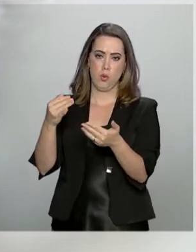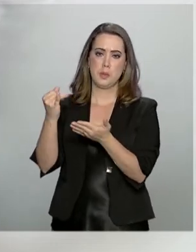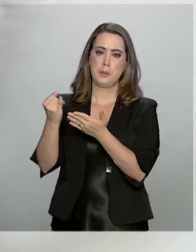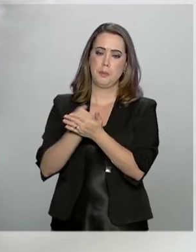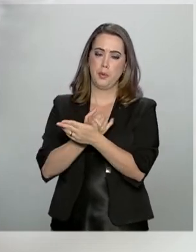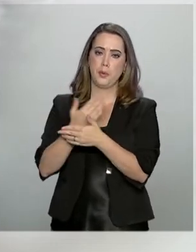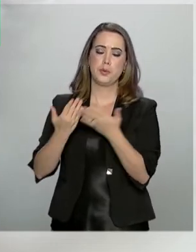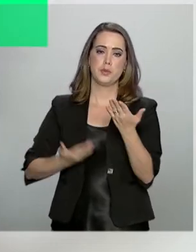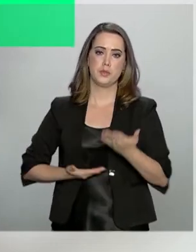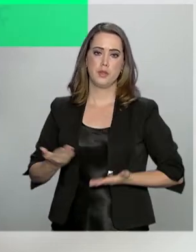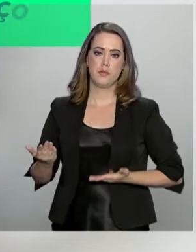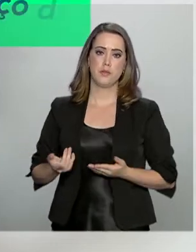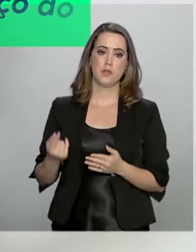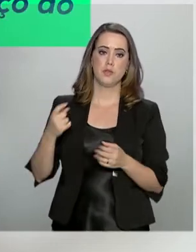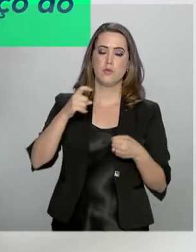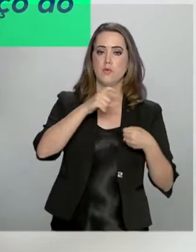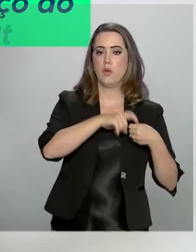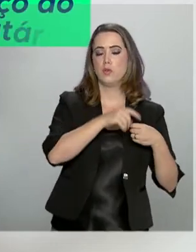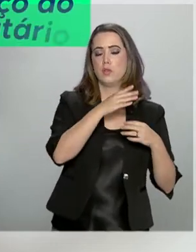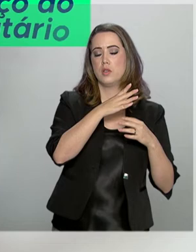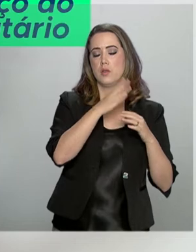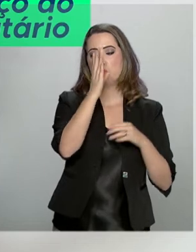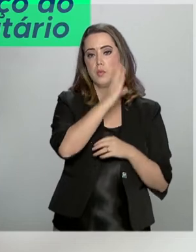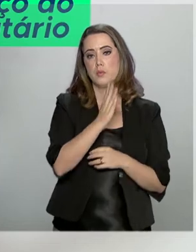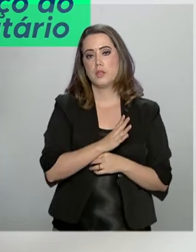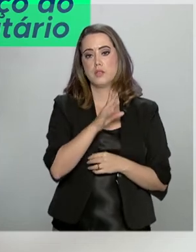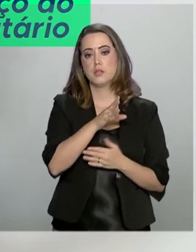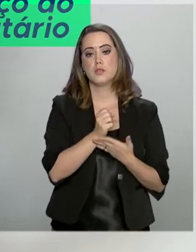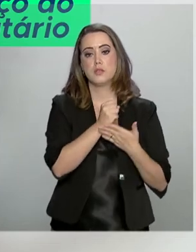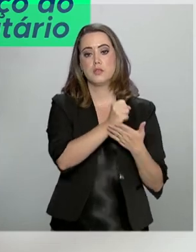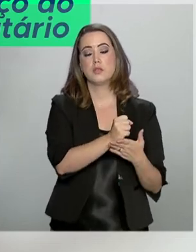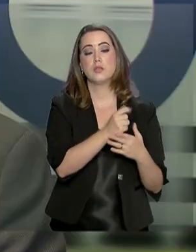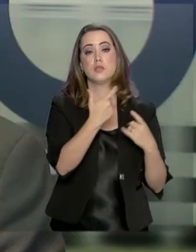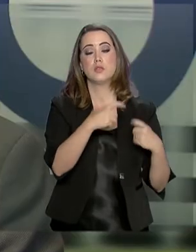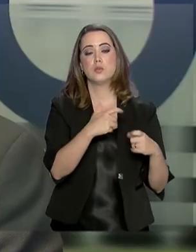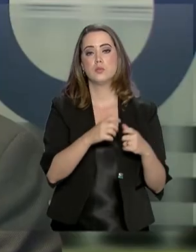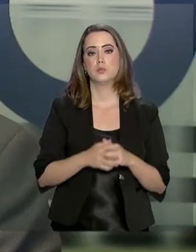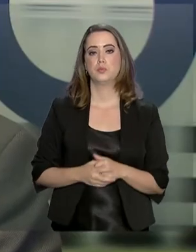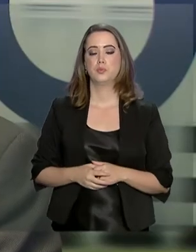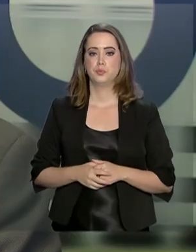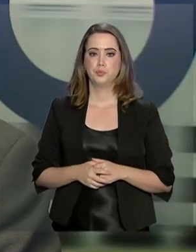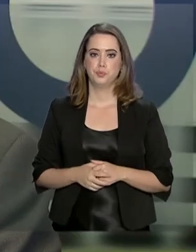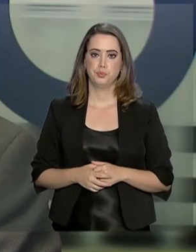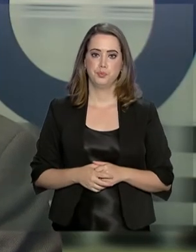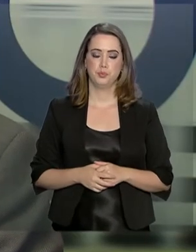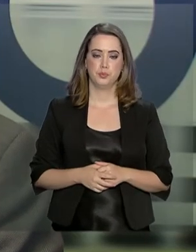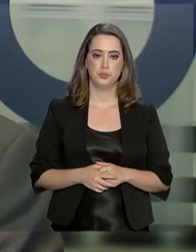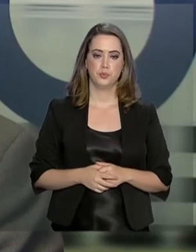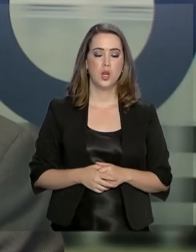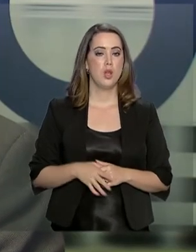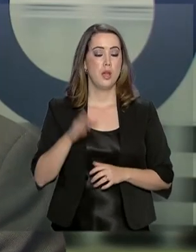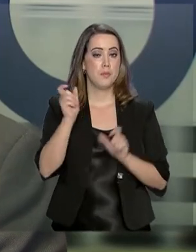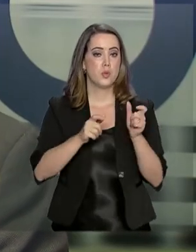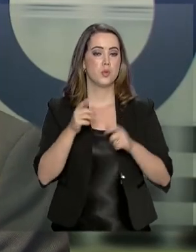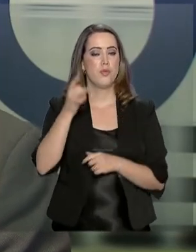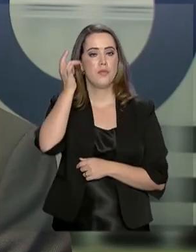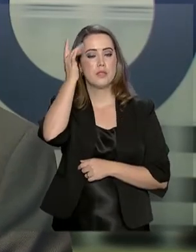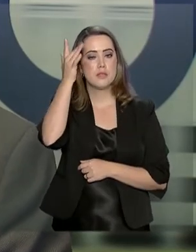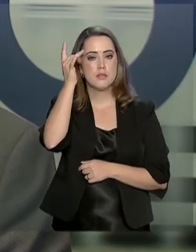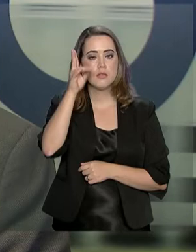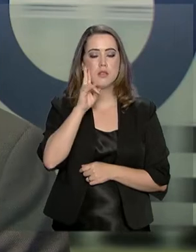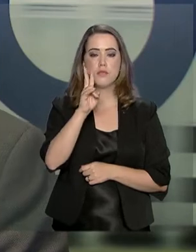o produto é encaminhado ao Brasil e entregue no endereço destinatário. O consumidor tem todas as facilidades, existe um